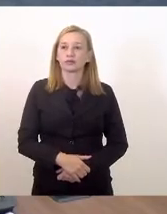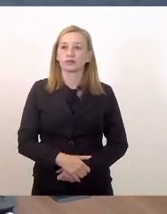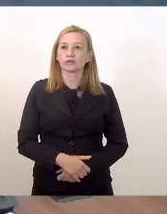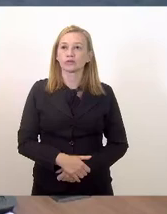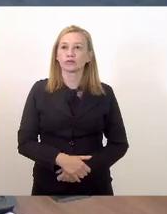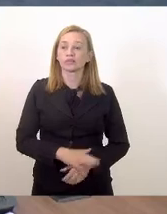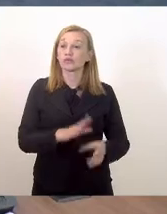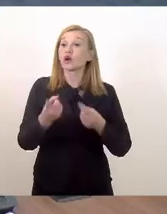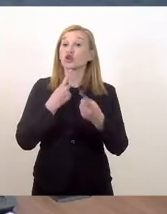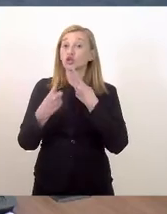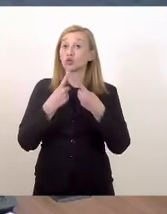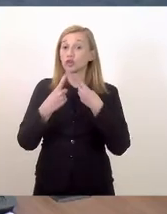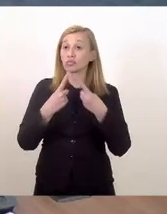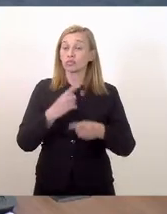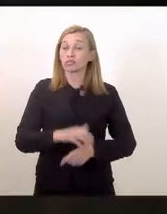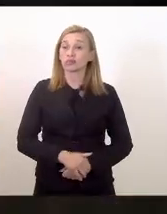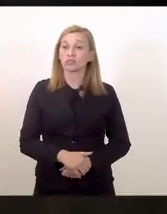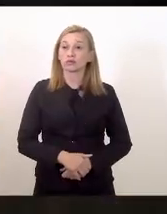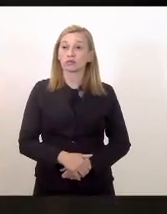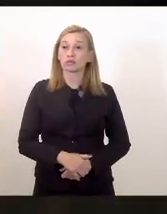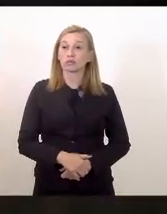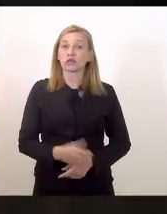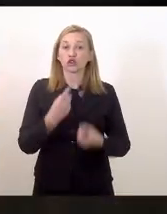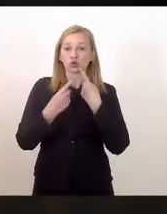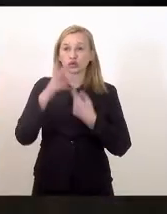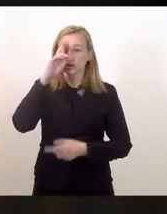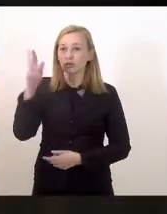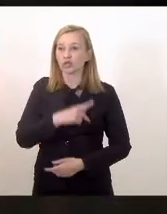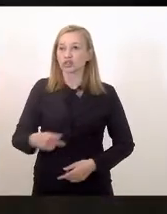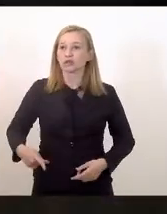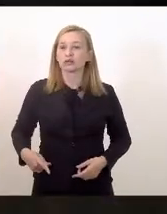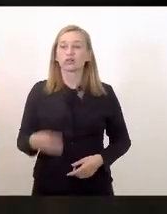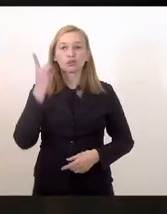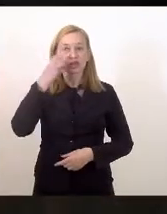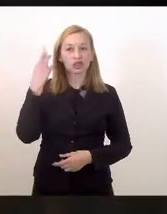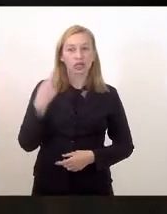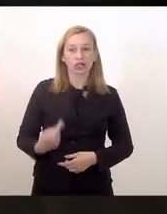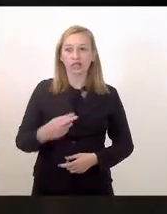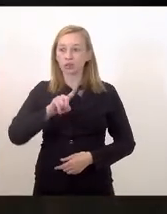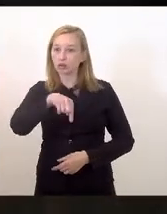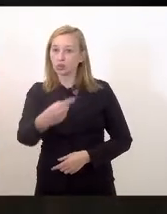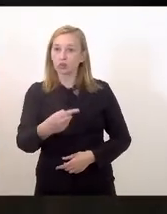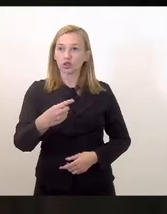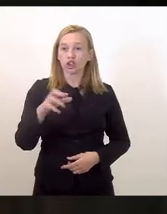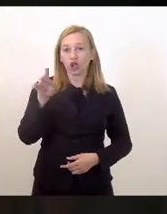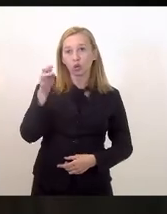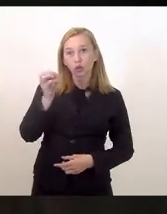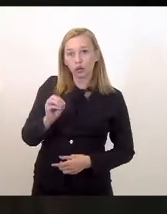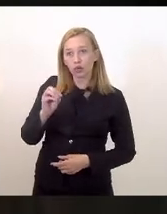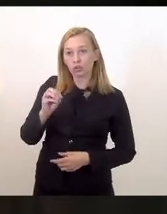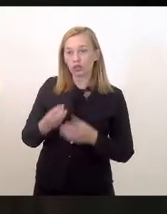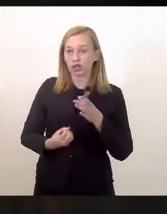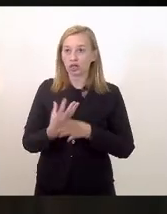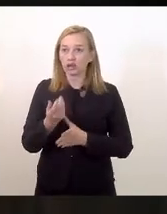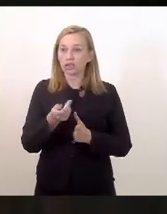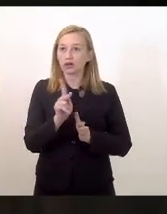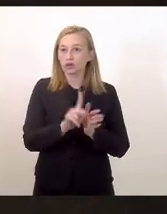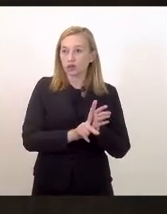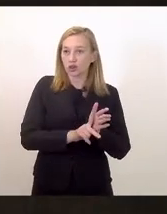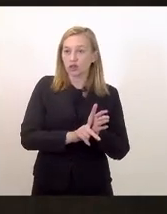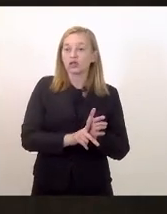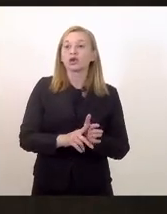Pareceres emitidos em discussão. Para discutir, senhor presidente. Deputada Renata, em seguida, deputado Eurico, autor. Senhor presidente,